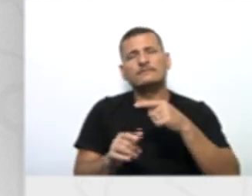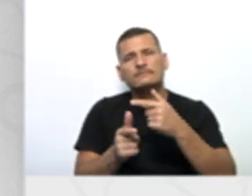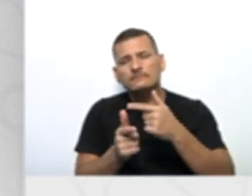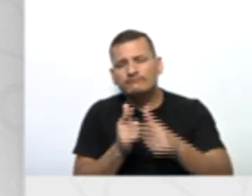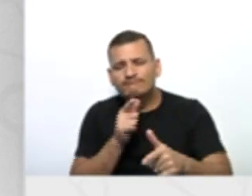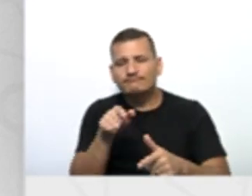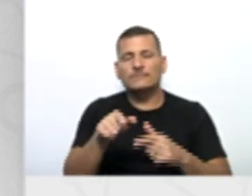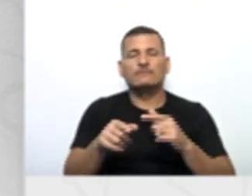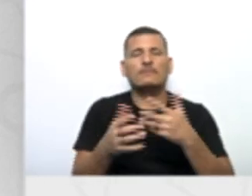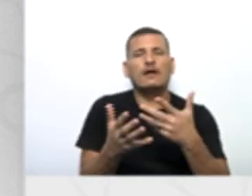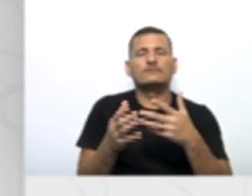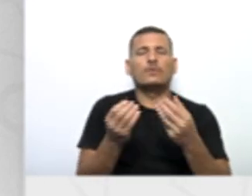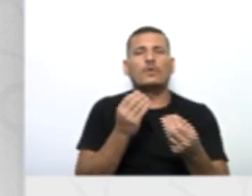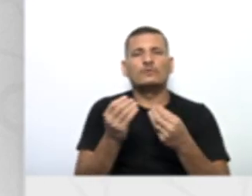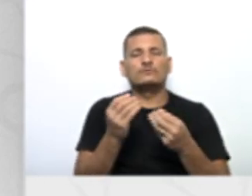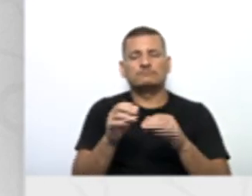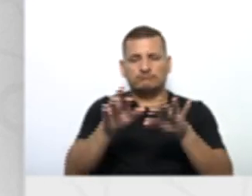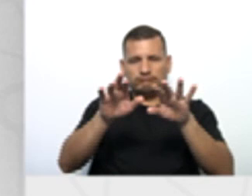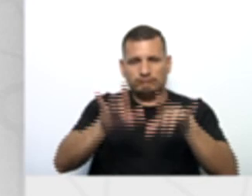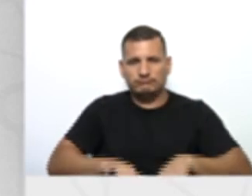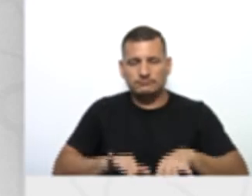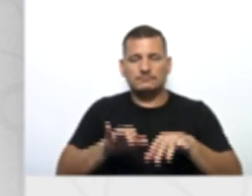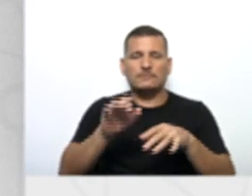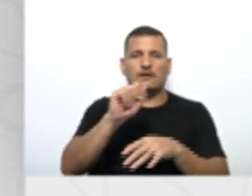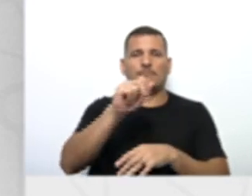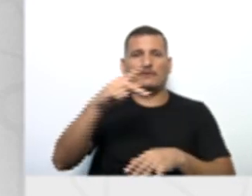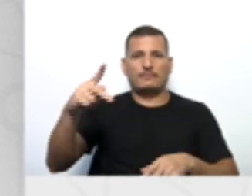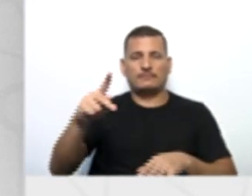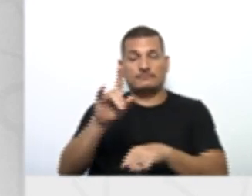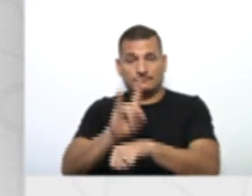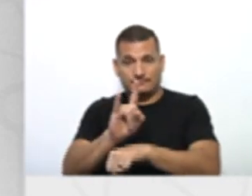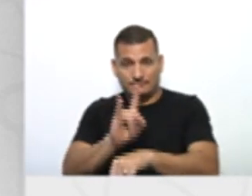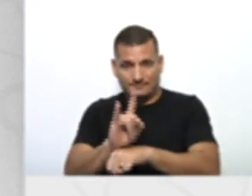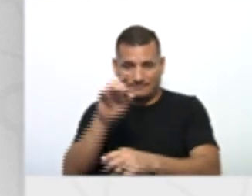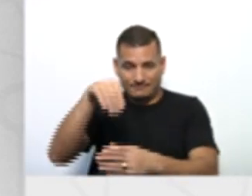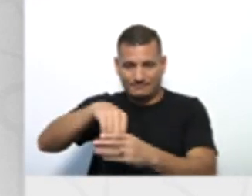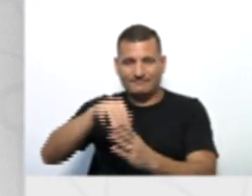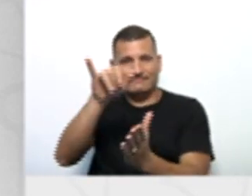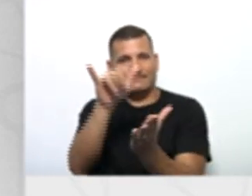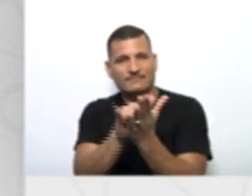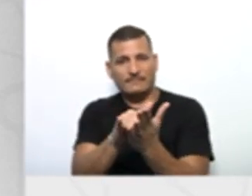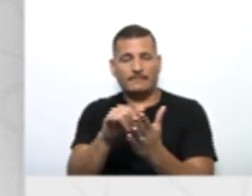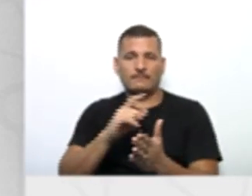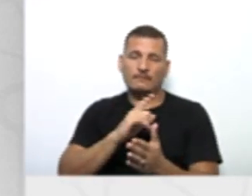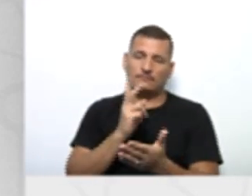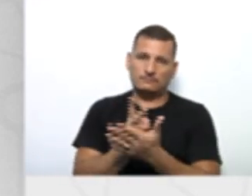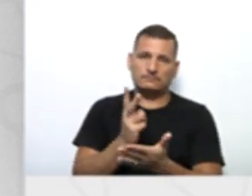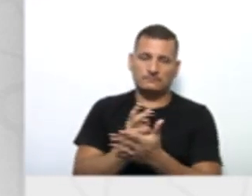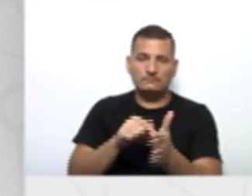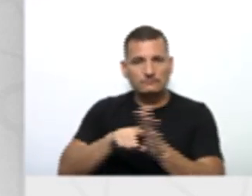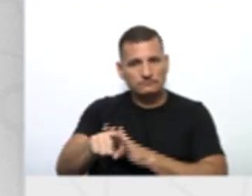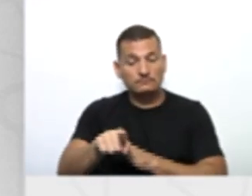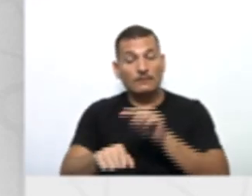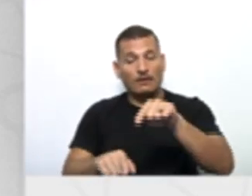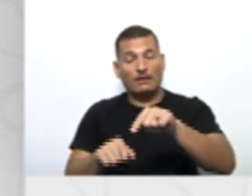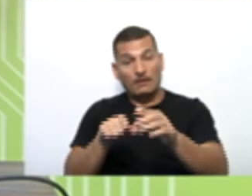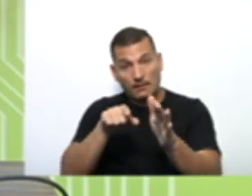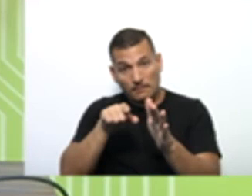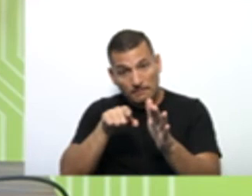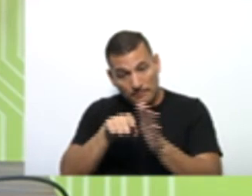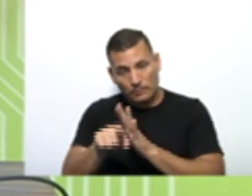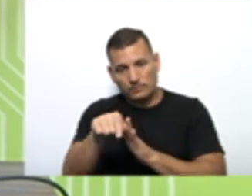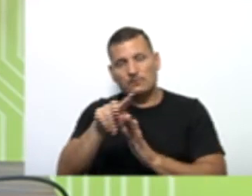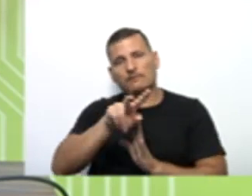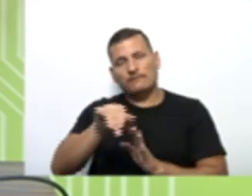desenvolver um aplicativo de game para Android. Eu tenho, geralmente é sempre uma pergunta, e é ela que vai direcionar o